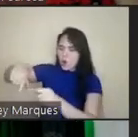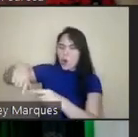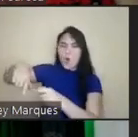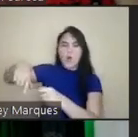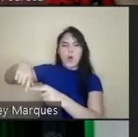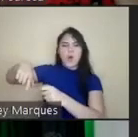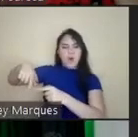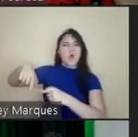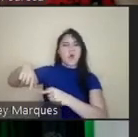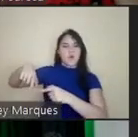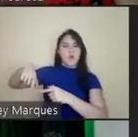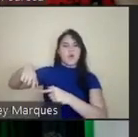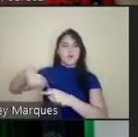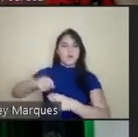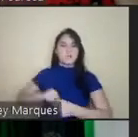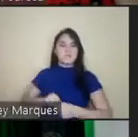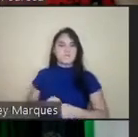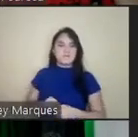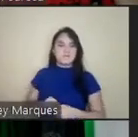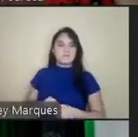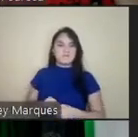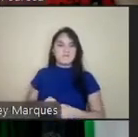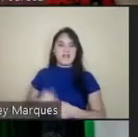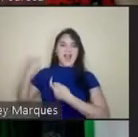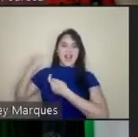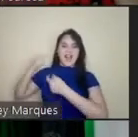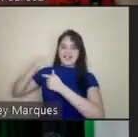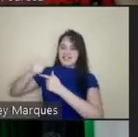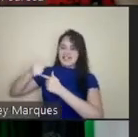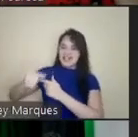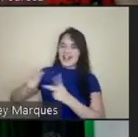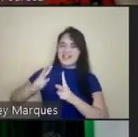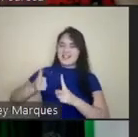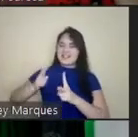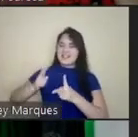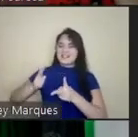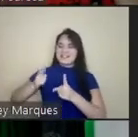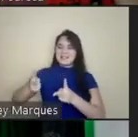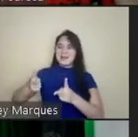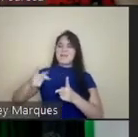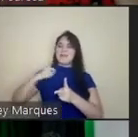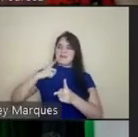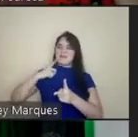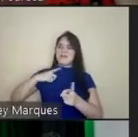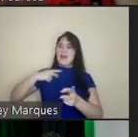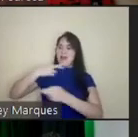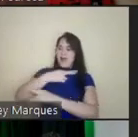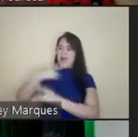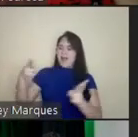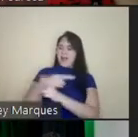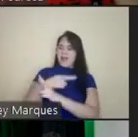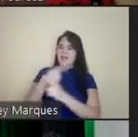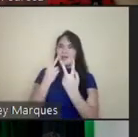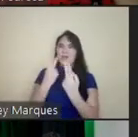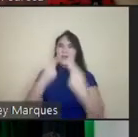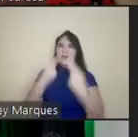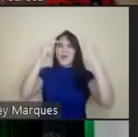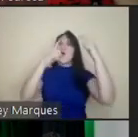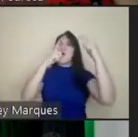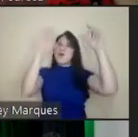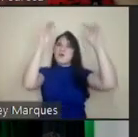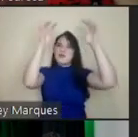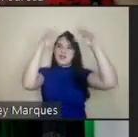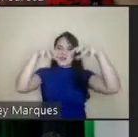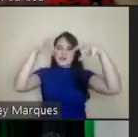Cuparacá Apuxui, as ancestralidades dialogam, límpidas como a água da chuva, sem conflitos ou